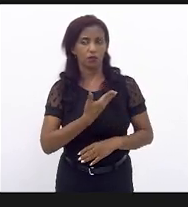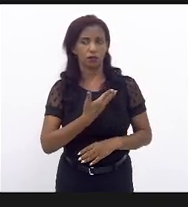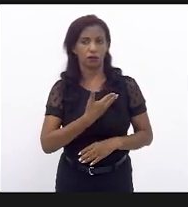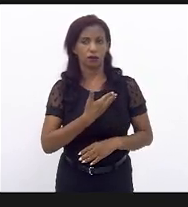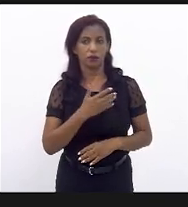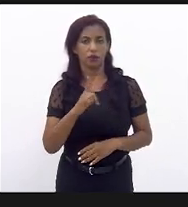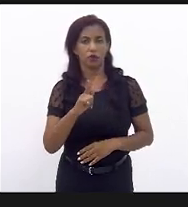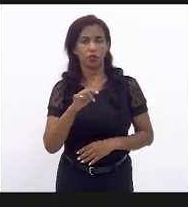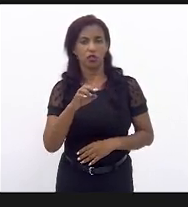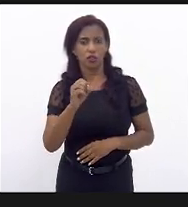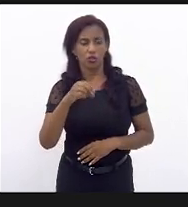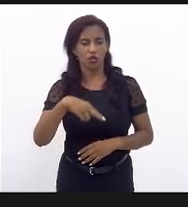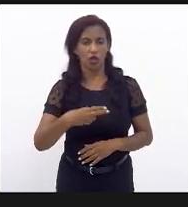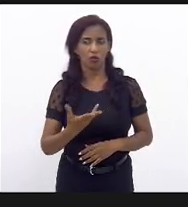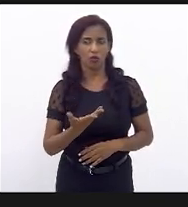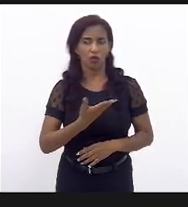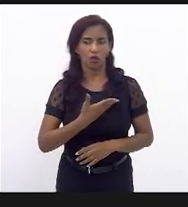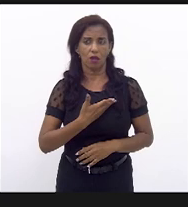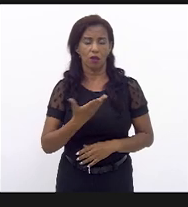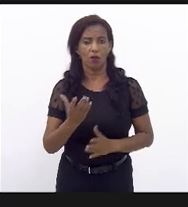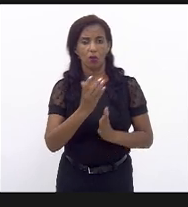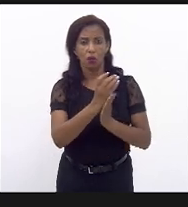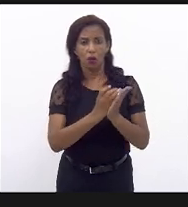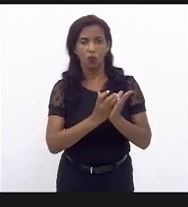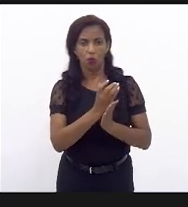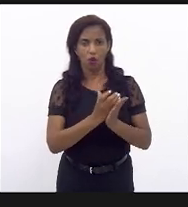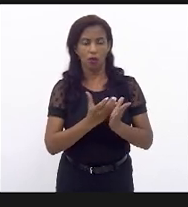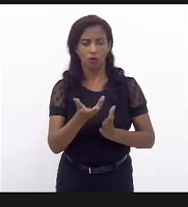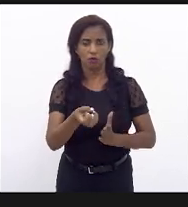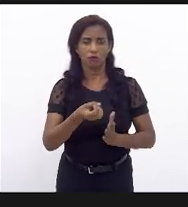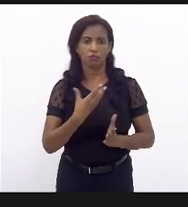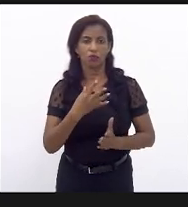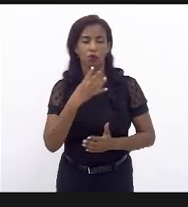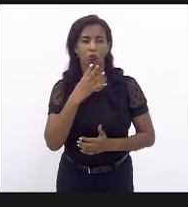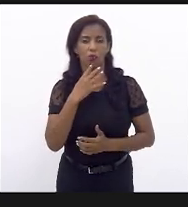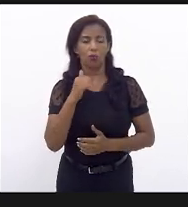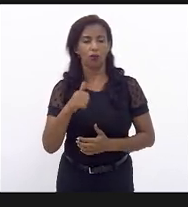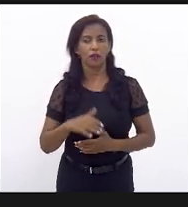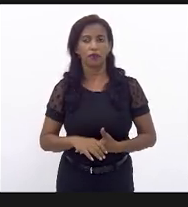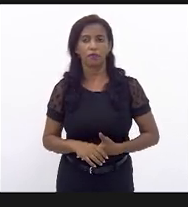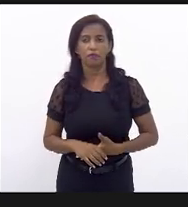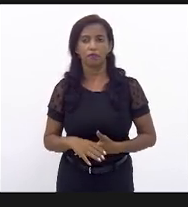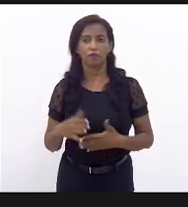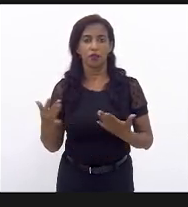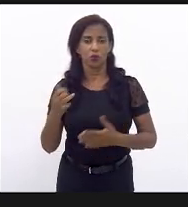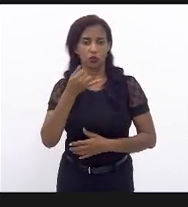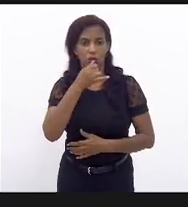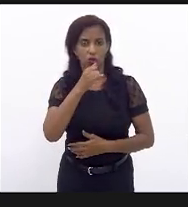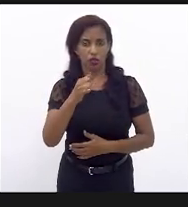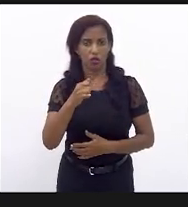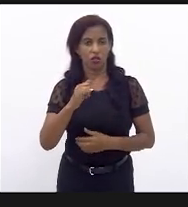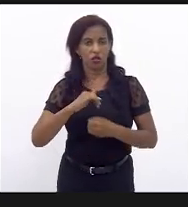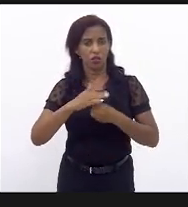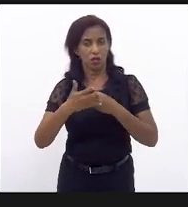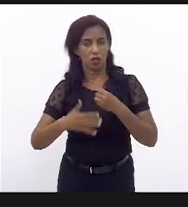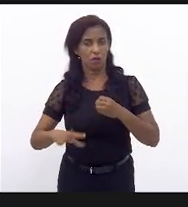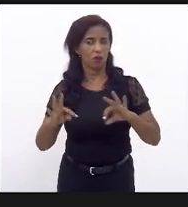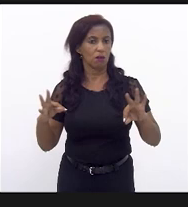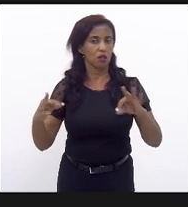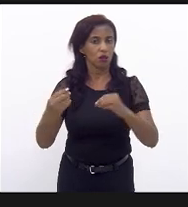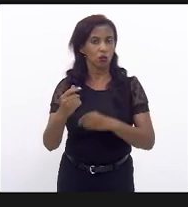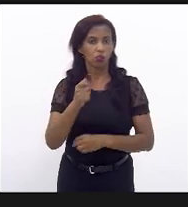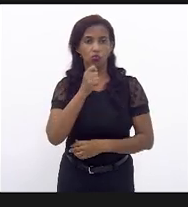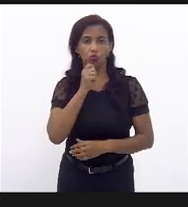que é o Gelson Kelman, né, que é um dos maiores currículos que eu conheço nessa área, não só de energia, de saneamento, nem todos têm